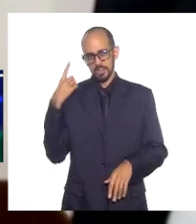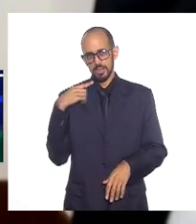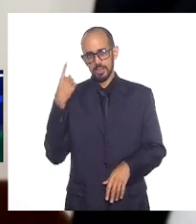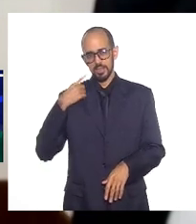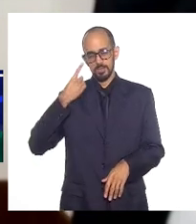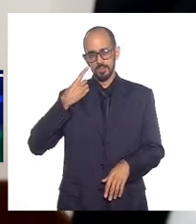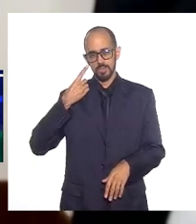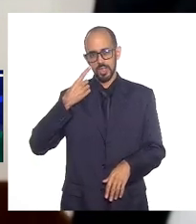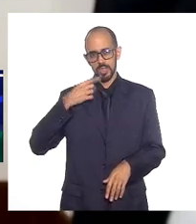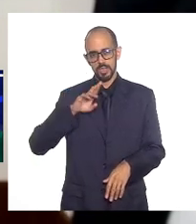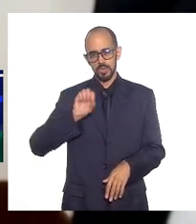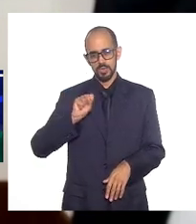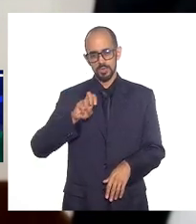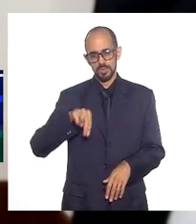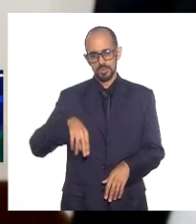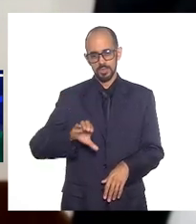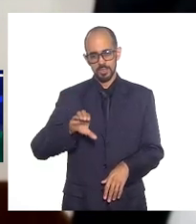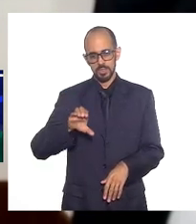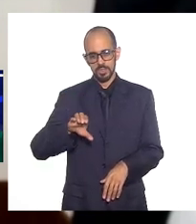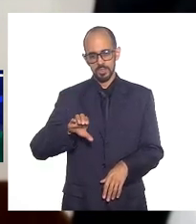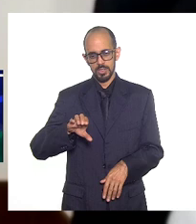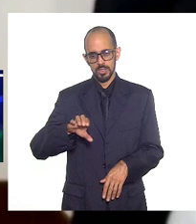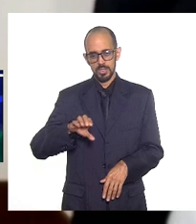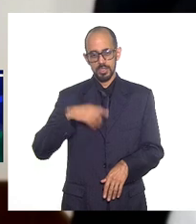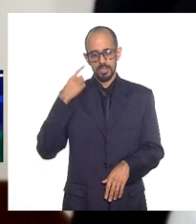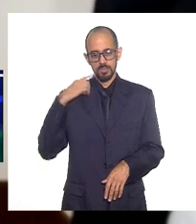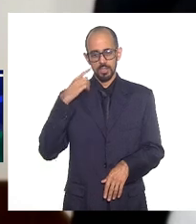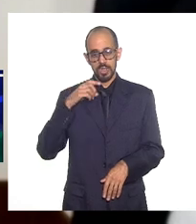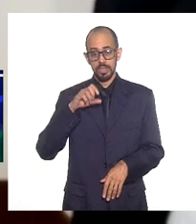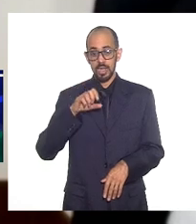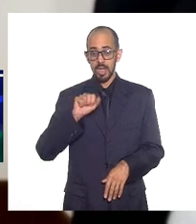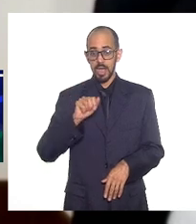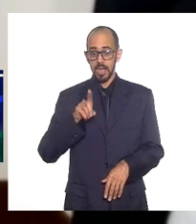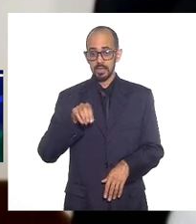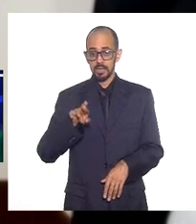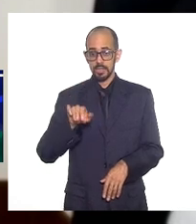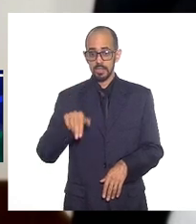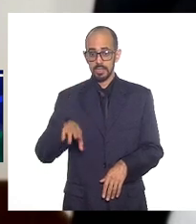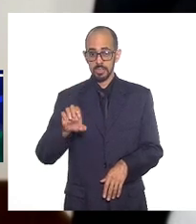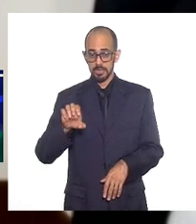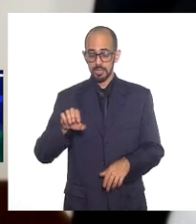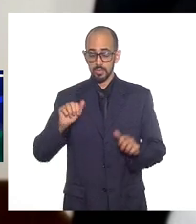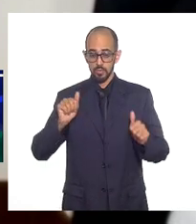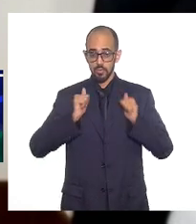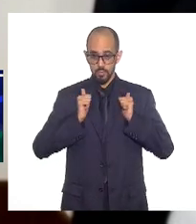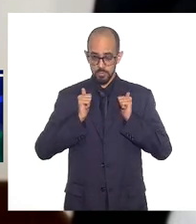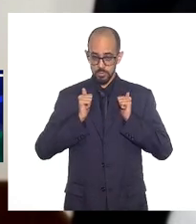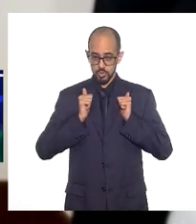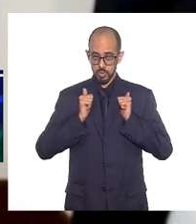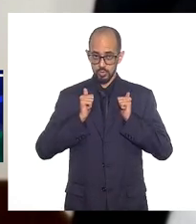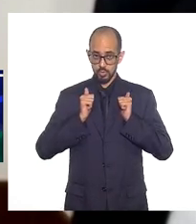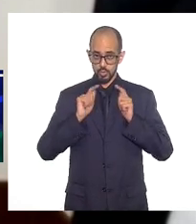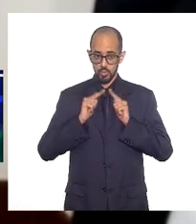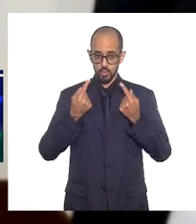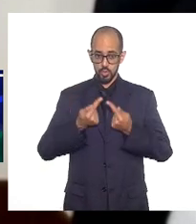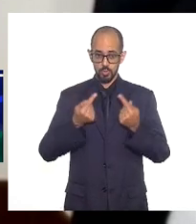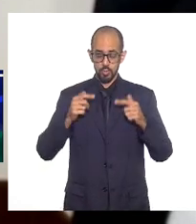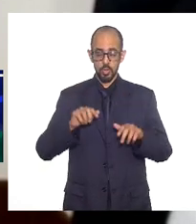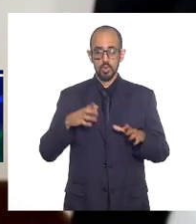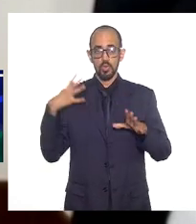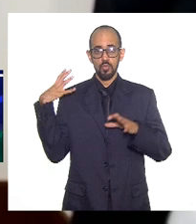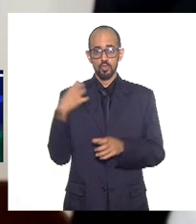Deputada Rosane Félix. Deputada Adriana Baltazar botou abstenção no grupo. A presidência vai